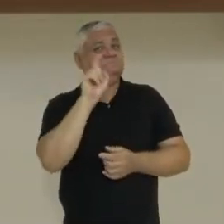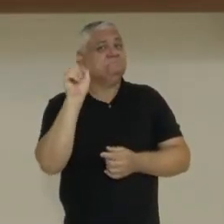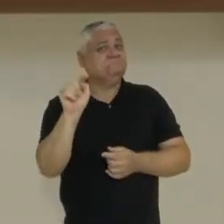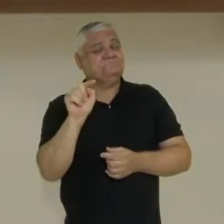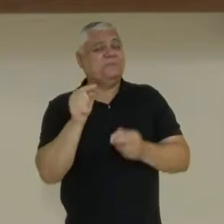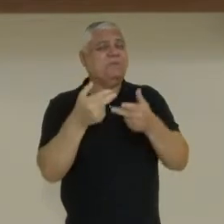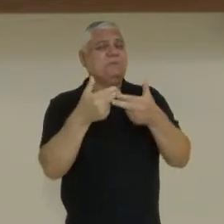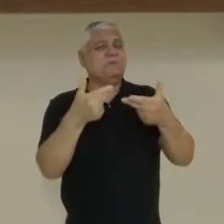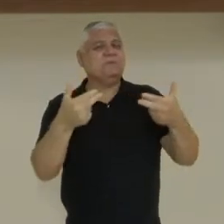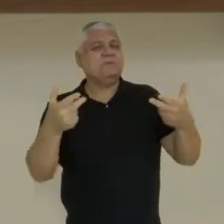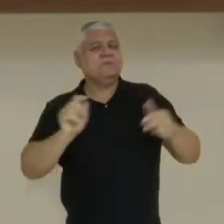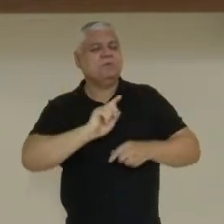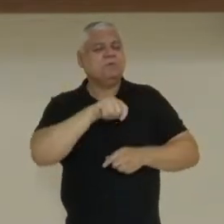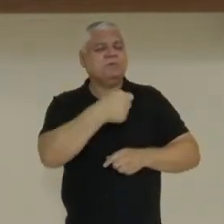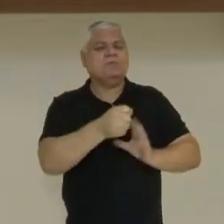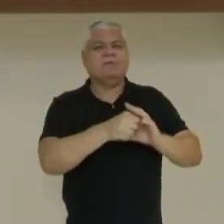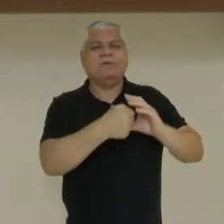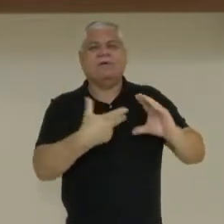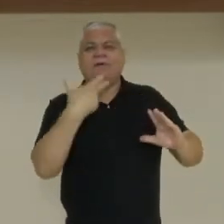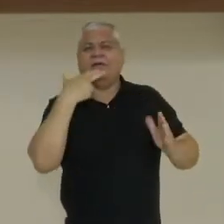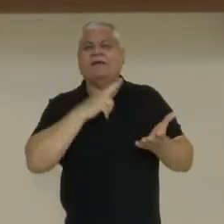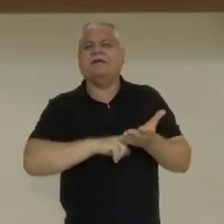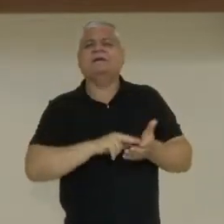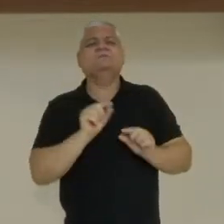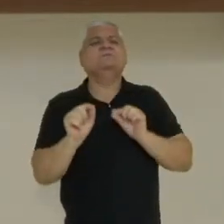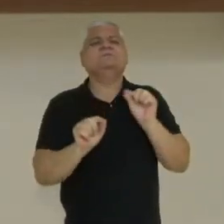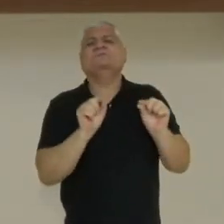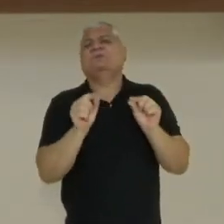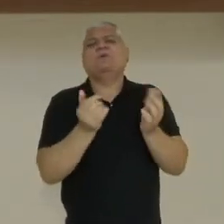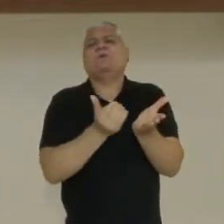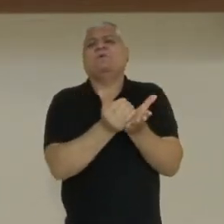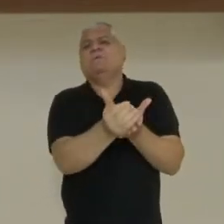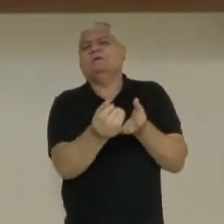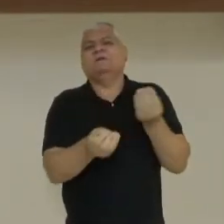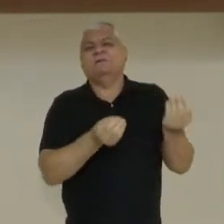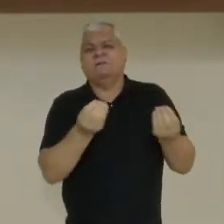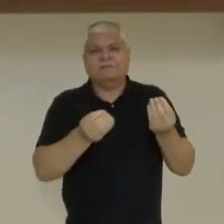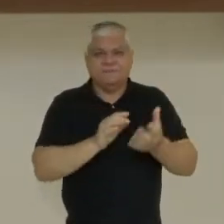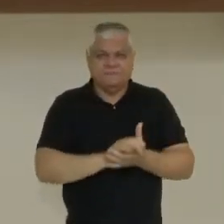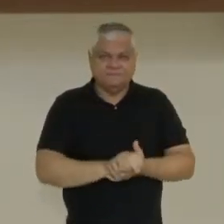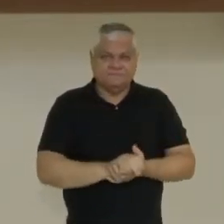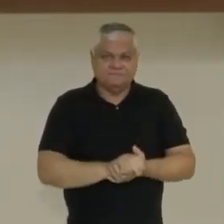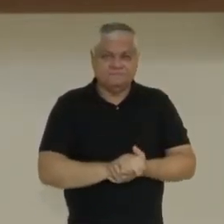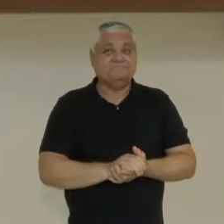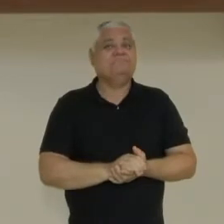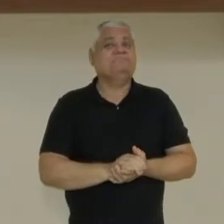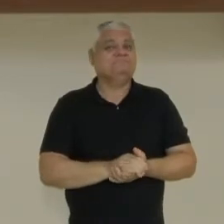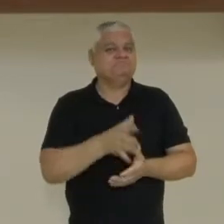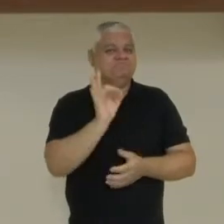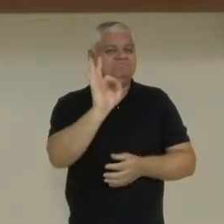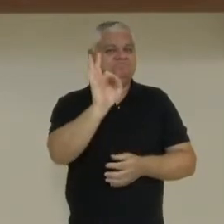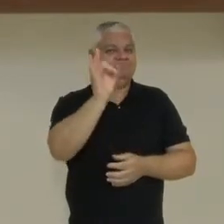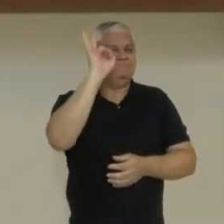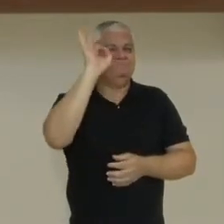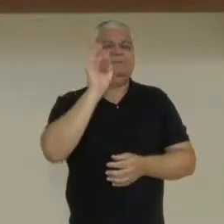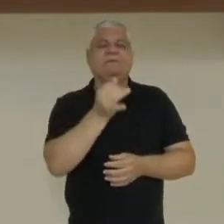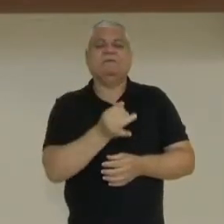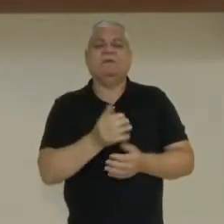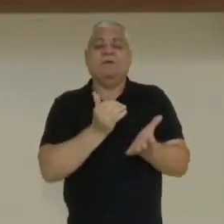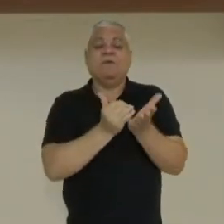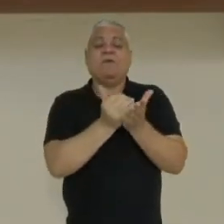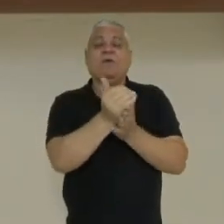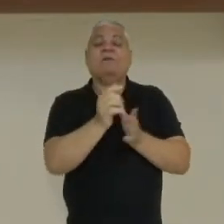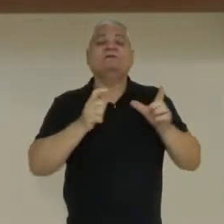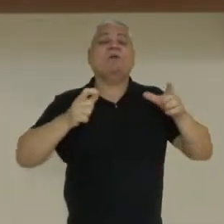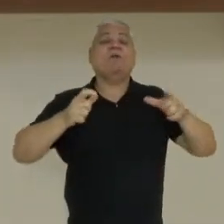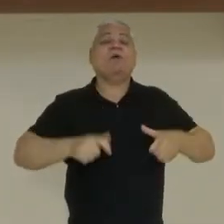elementos que caracterizam a carta? Como que você acha que começa uma carta? Acertou quem diz que começa pelo